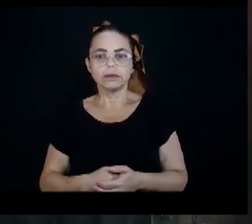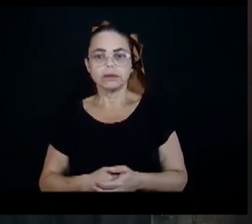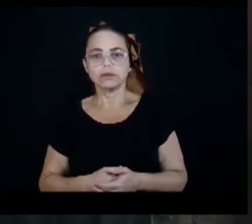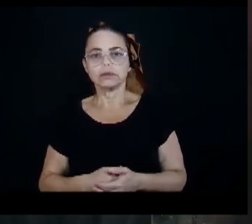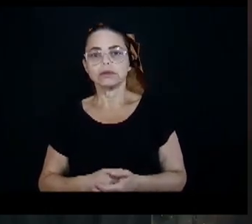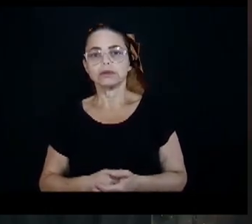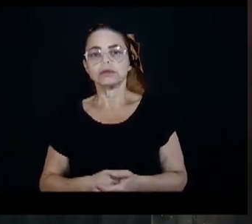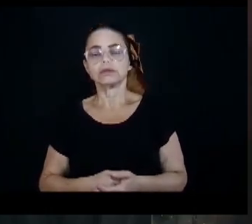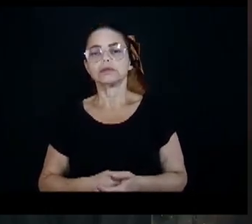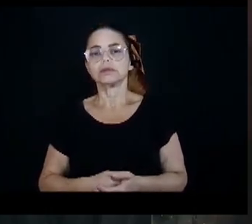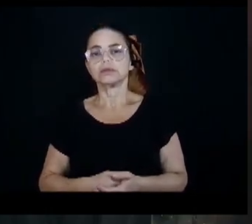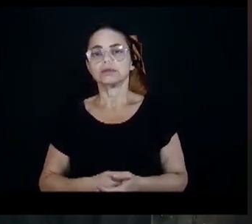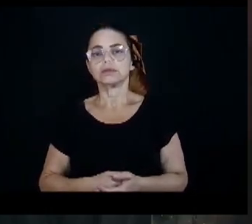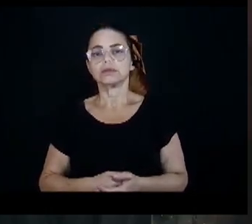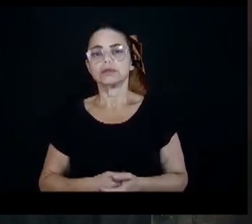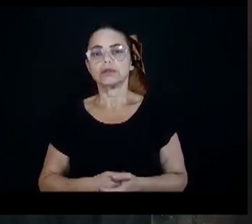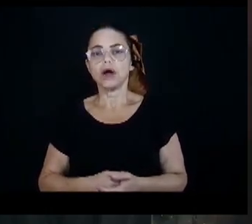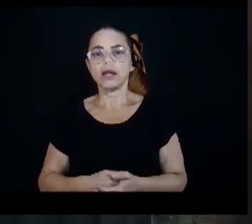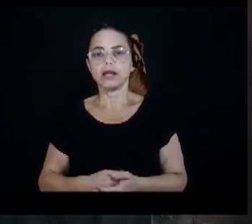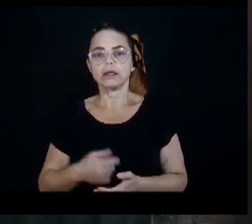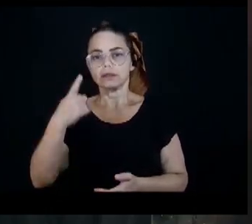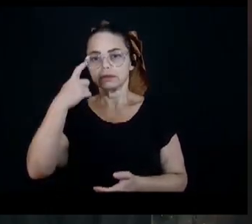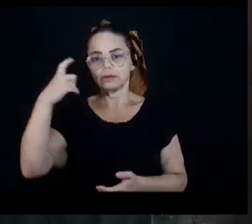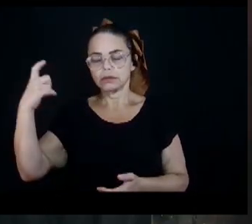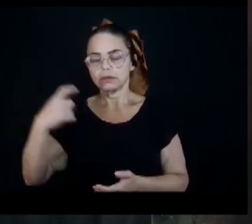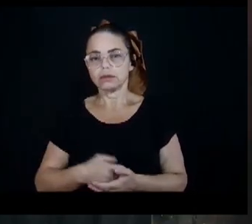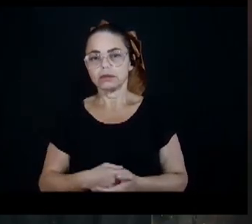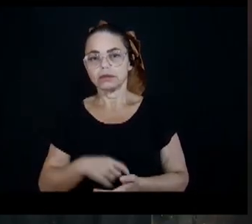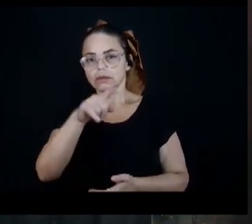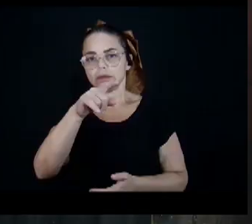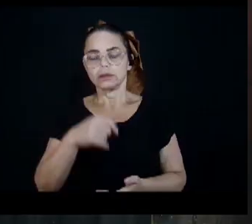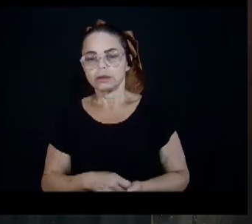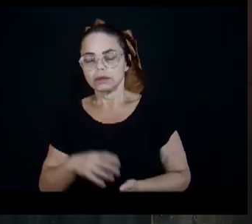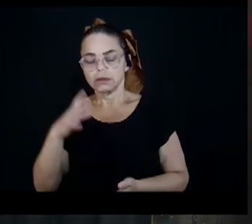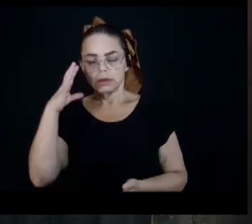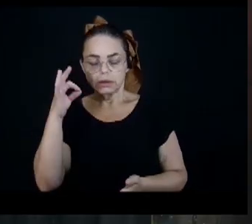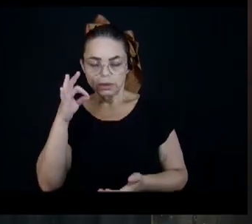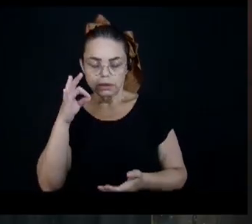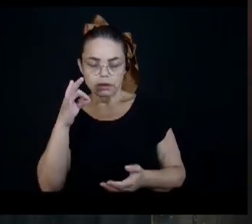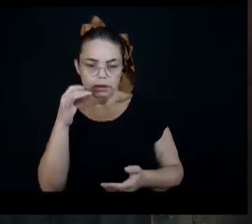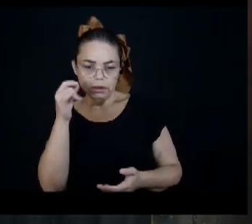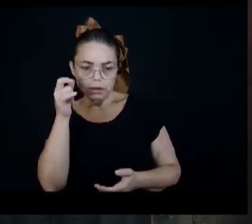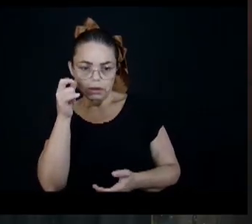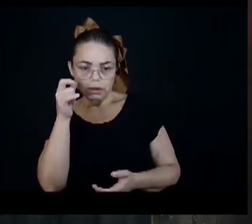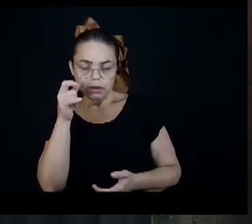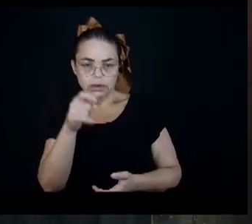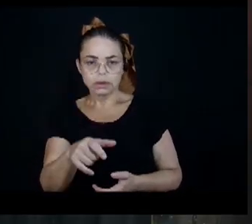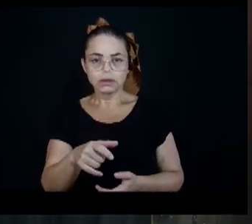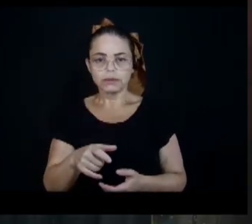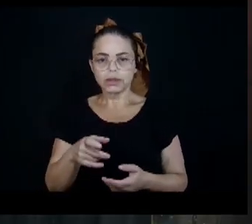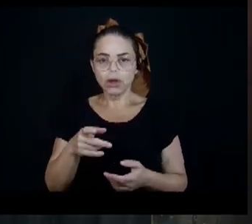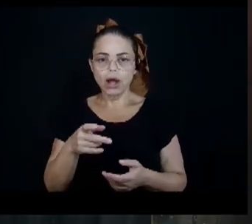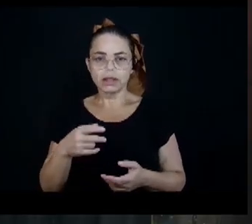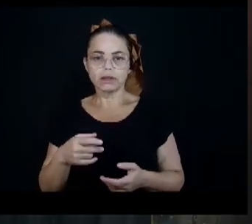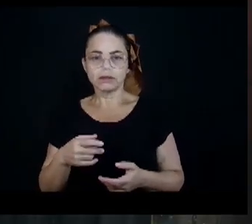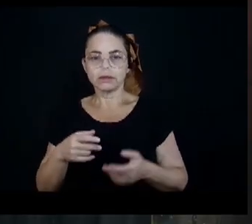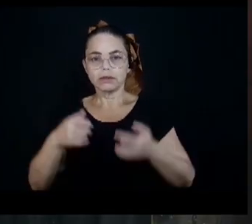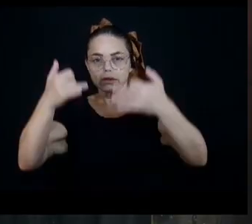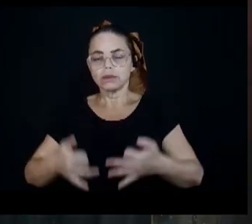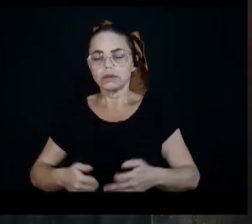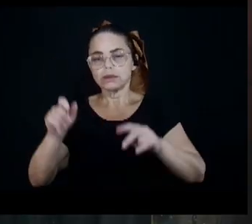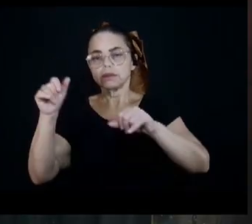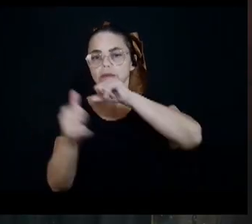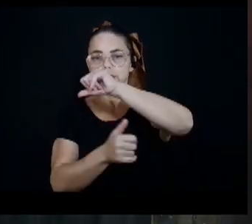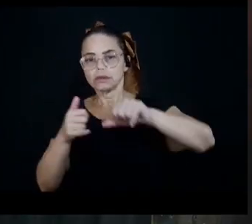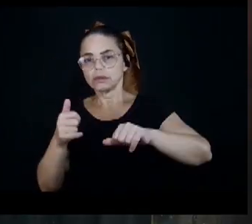pergunta, porque a princípio, pelo que a gente começou comentando aqui, o Aldo falou muito bem, há toda uma mudança de mercado, né,